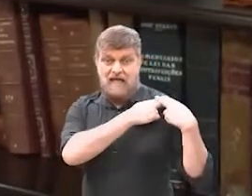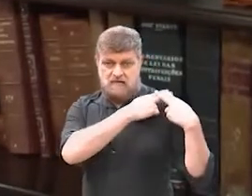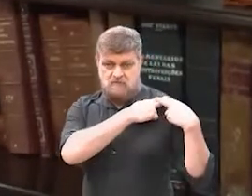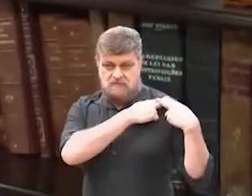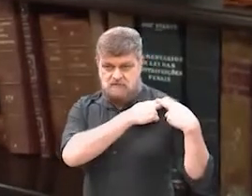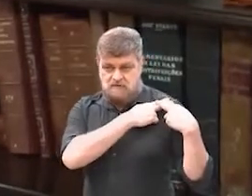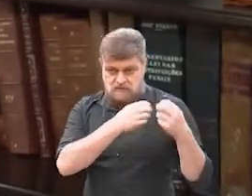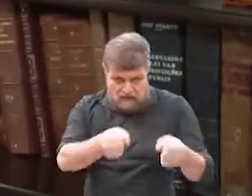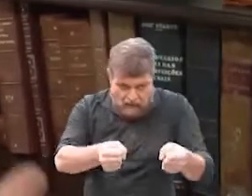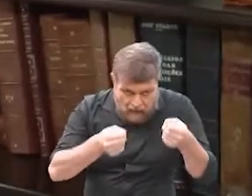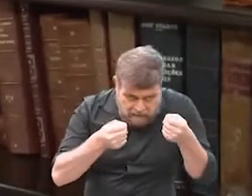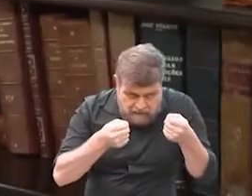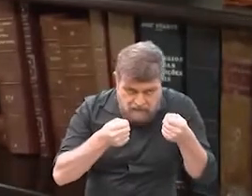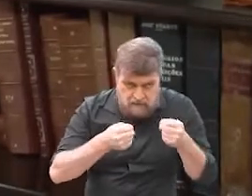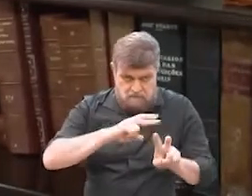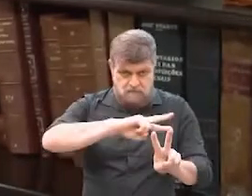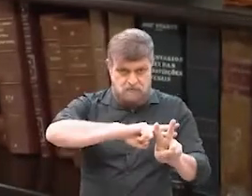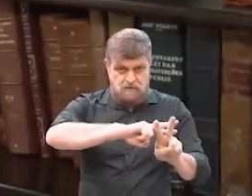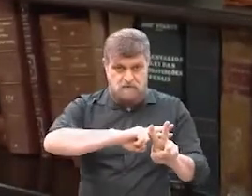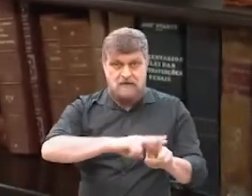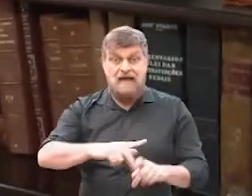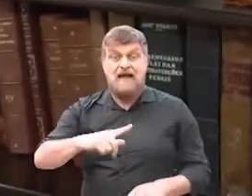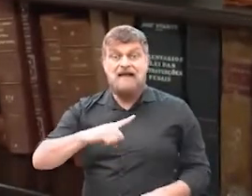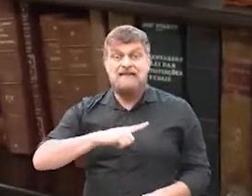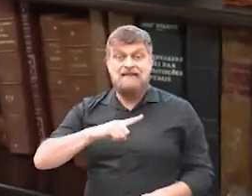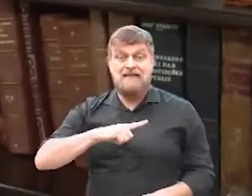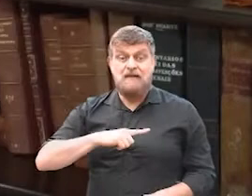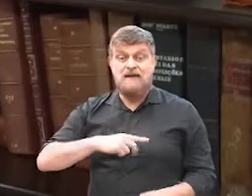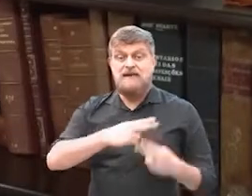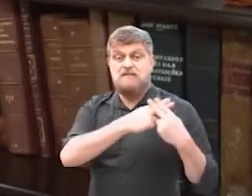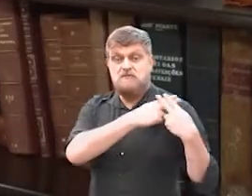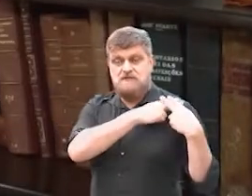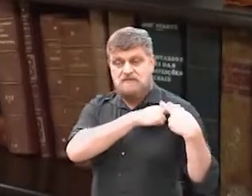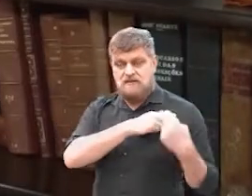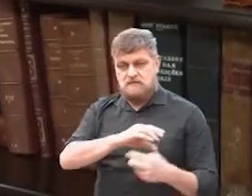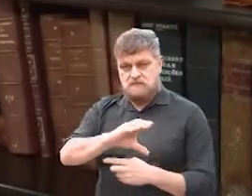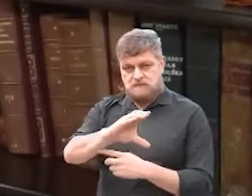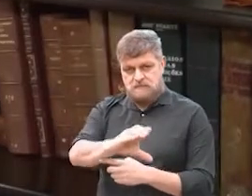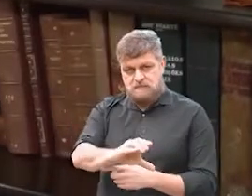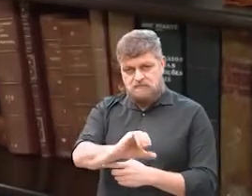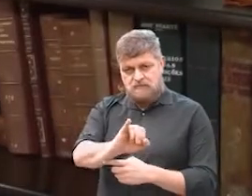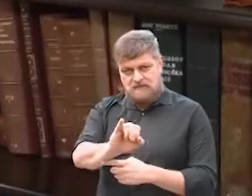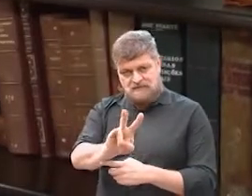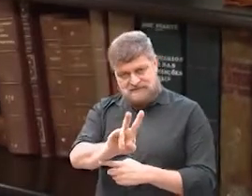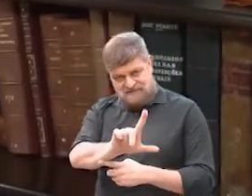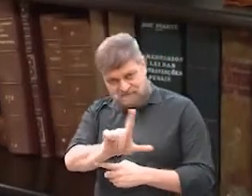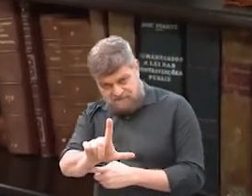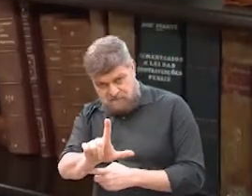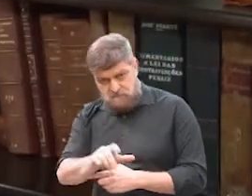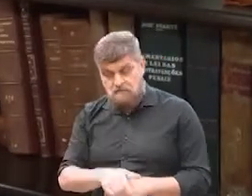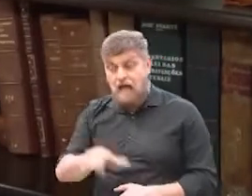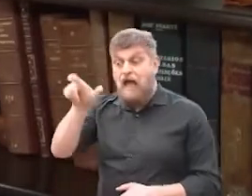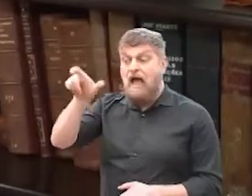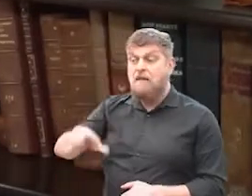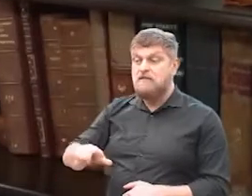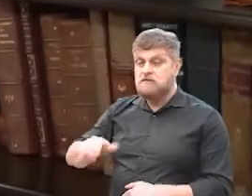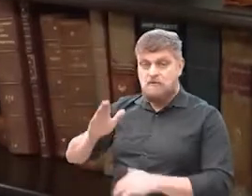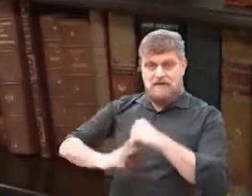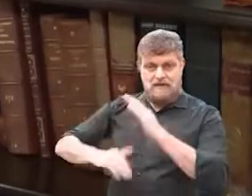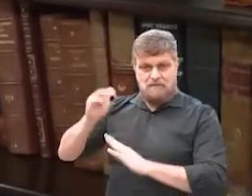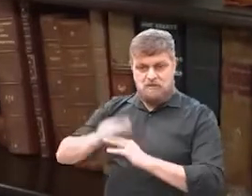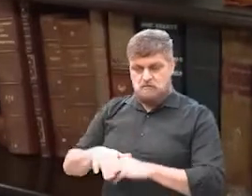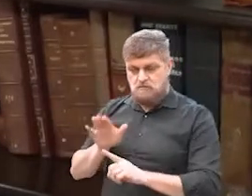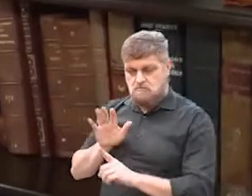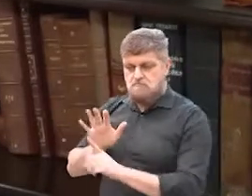uma responsabilidade penal no caso desse. Ele vai ter uma responsabilidade civil. Se primeiramente, aquele